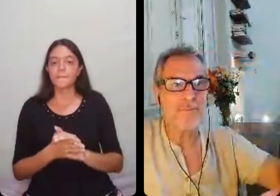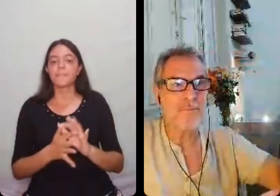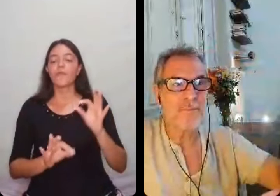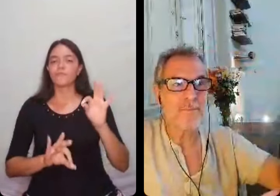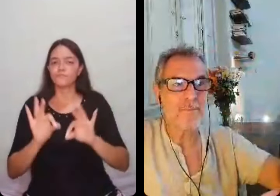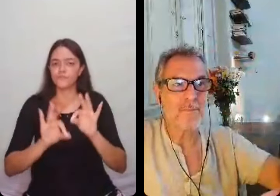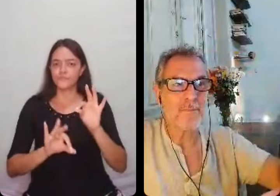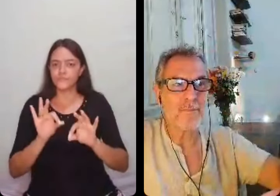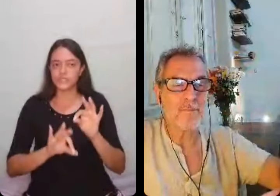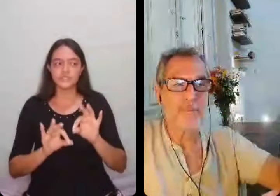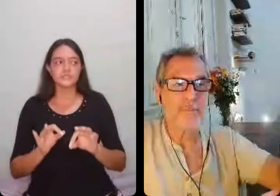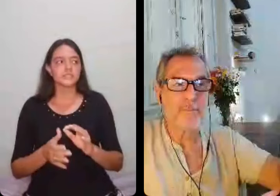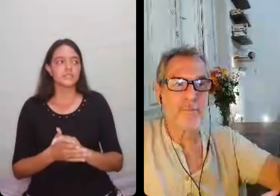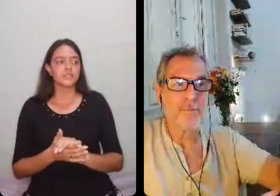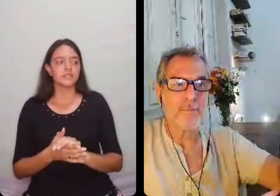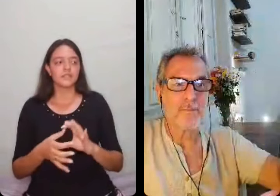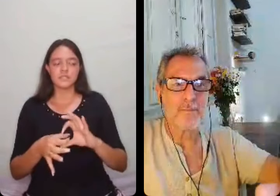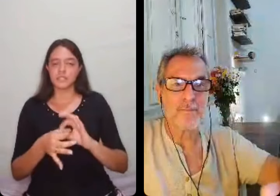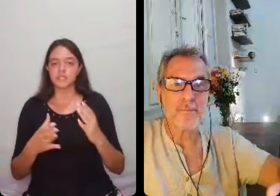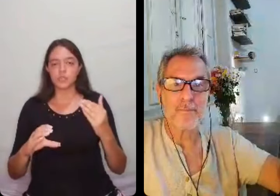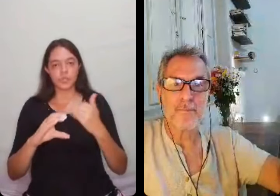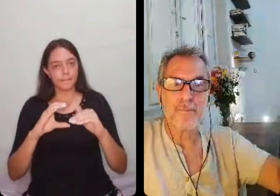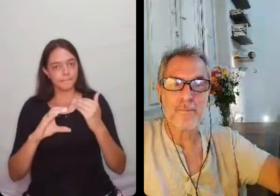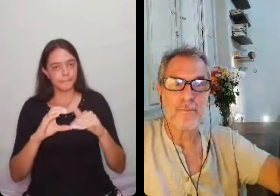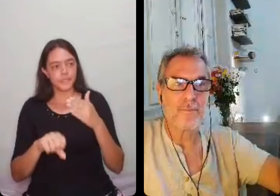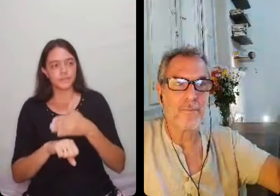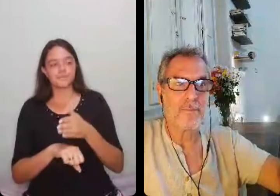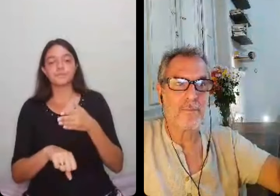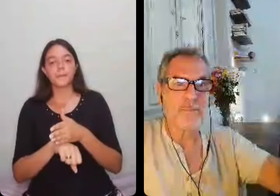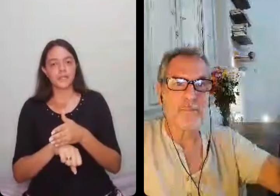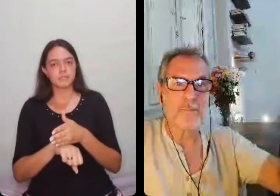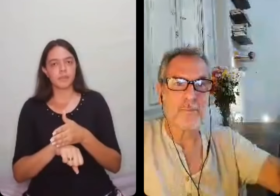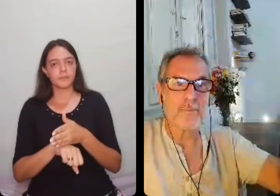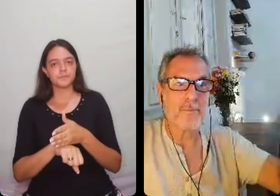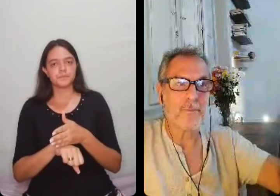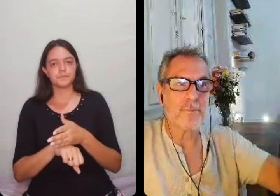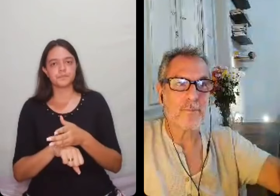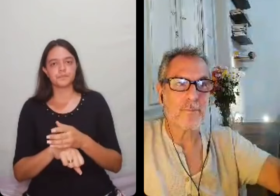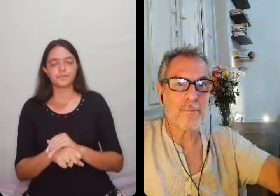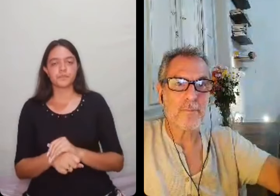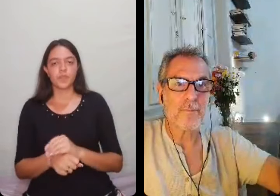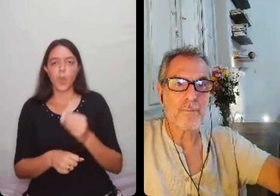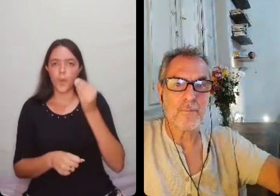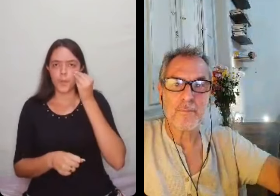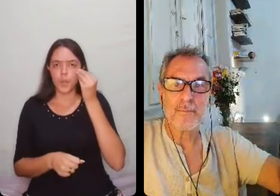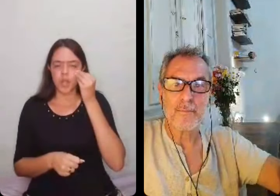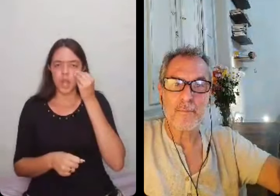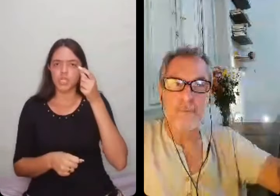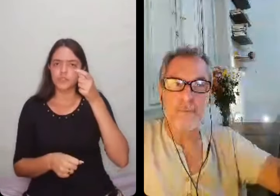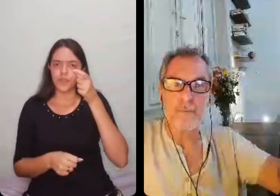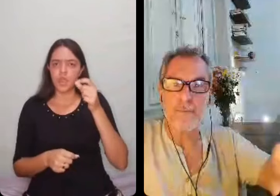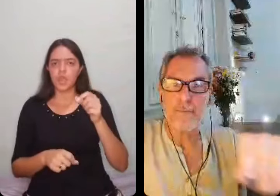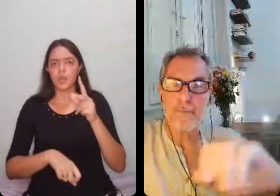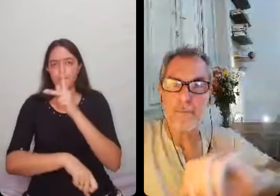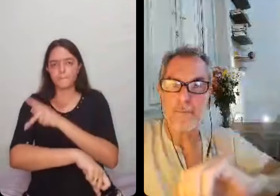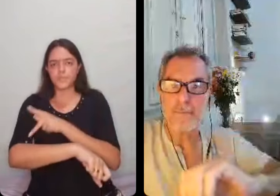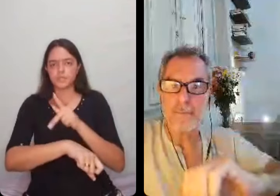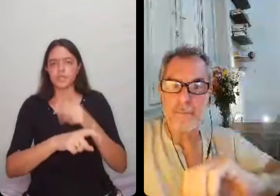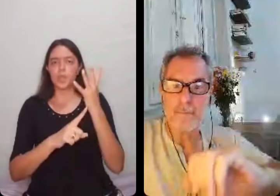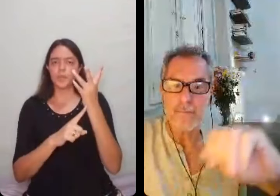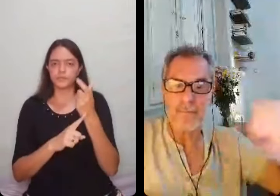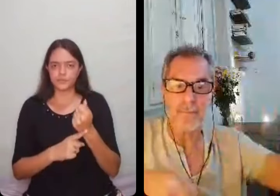abertas, uma grande oportunidade de vocês verem o trabalho pedagógico, artístico-pedagógico da Jussara, verem não,